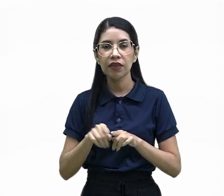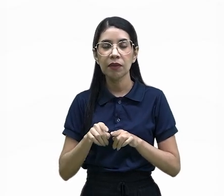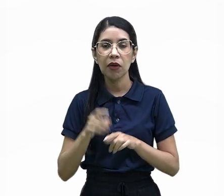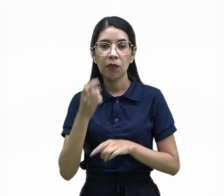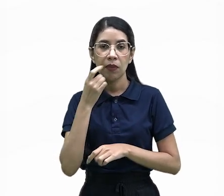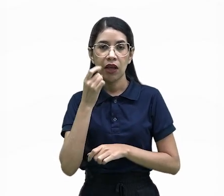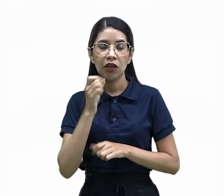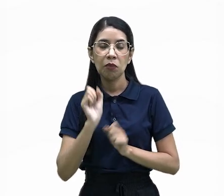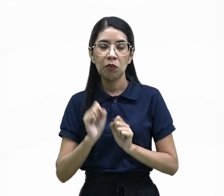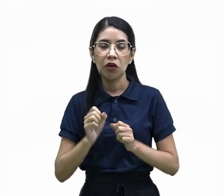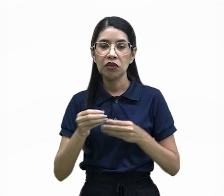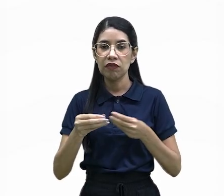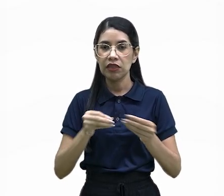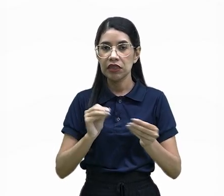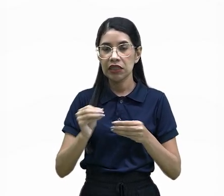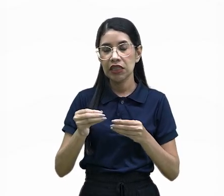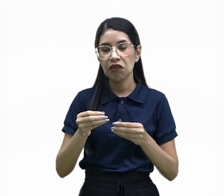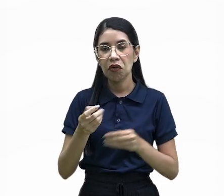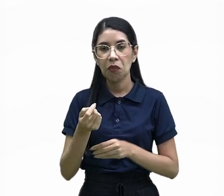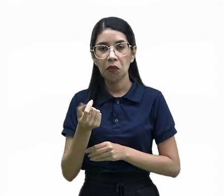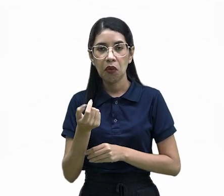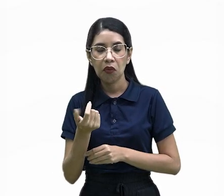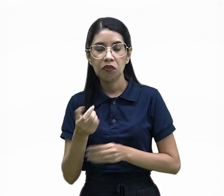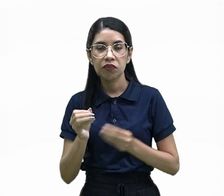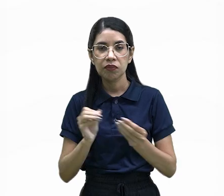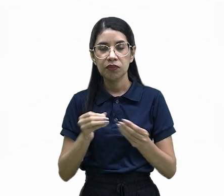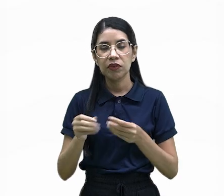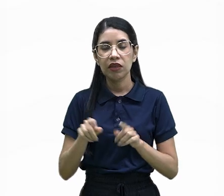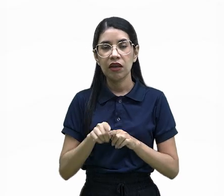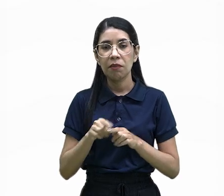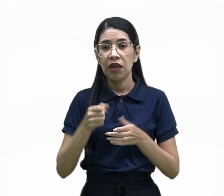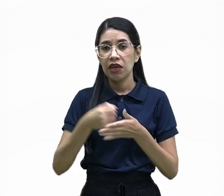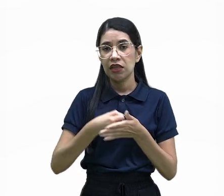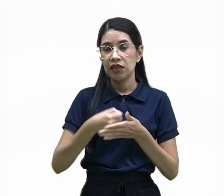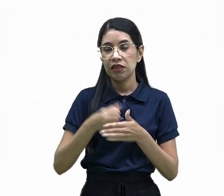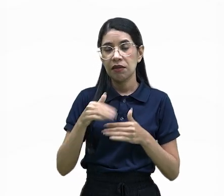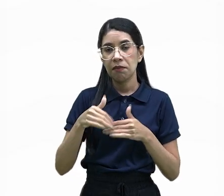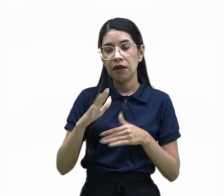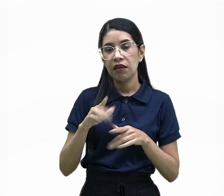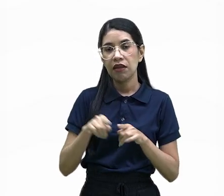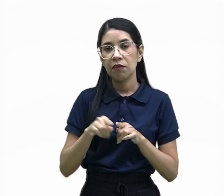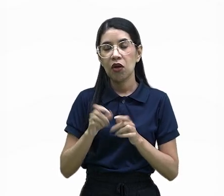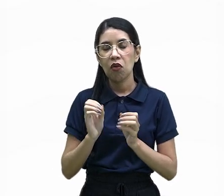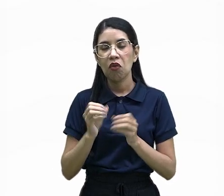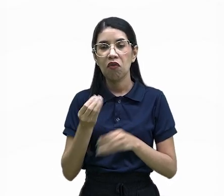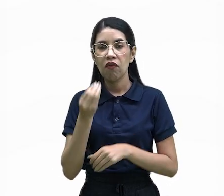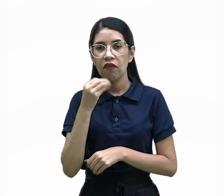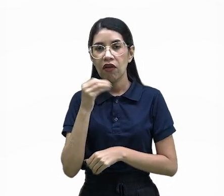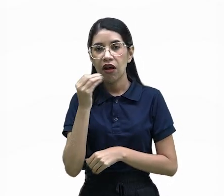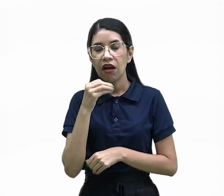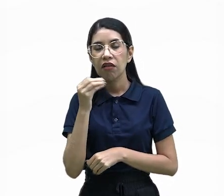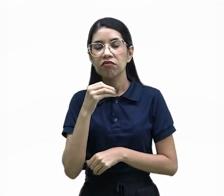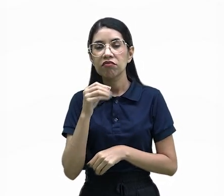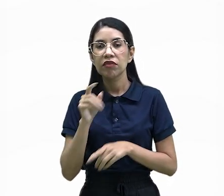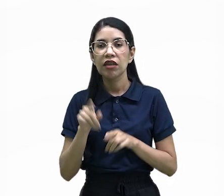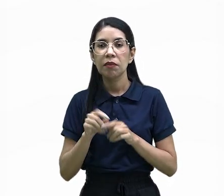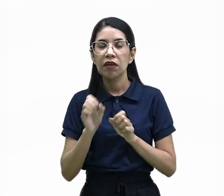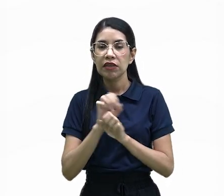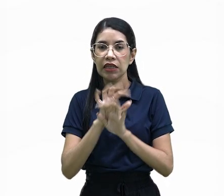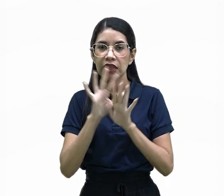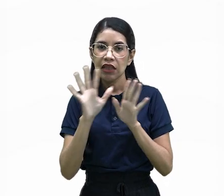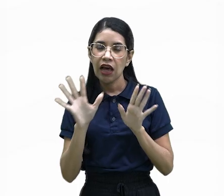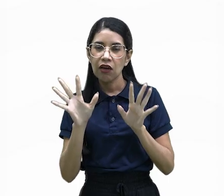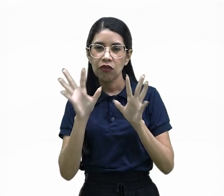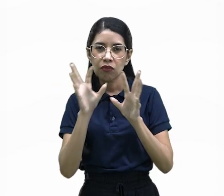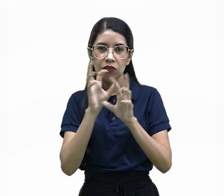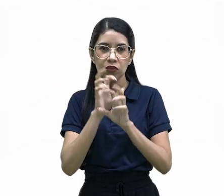plástico vai ser mais flexível ou menos flexível, vai ter maior resistência ou não, vai ser muito frágil, vai ser mais transparente ou vai